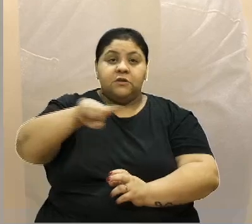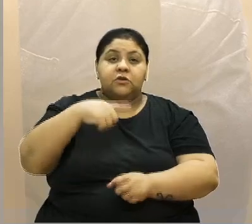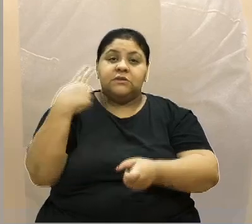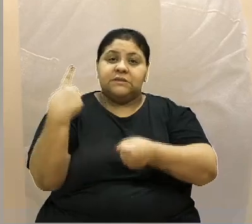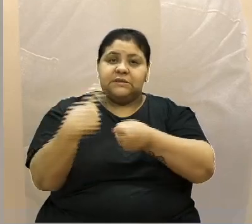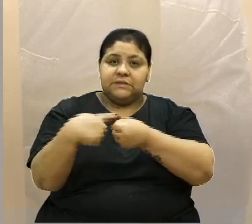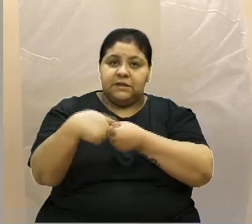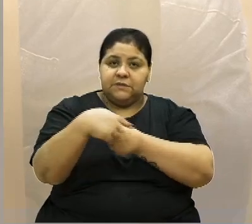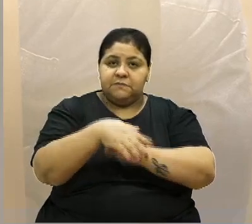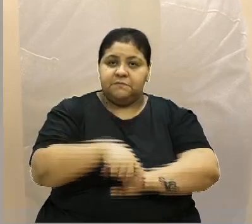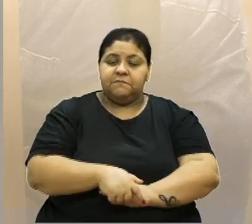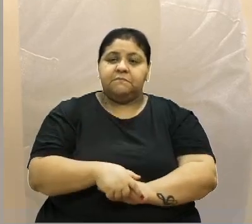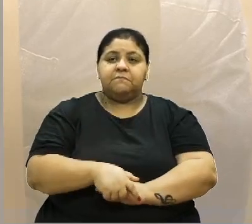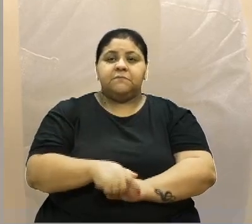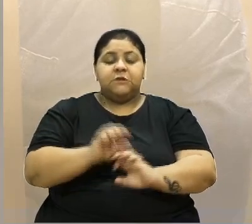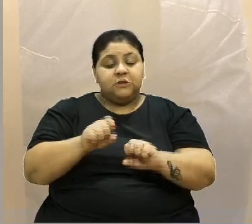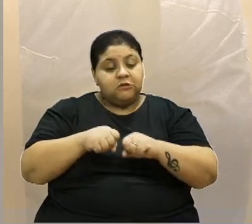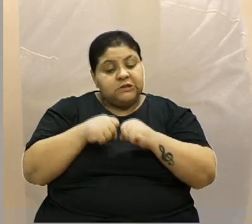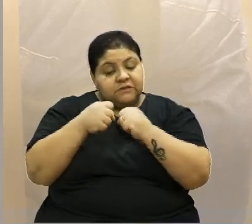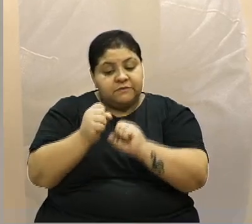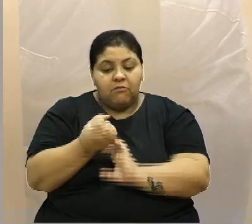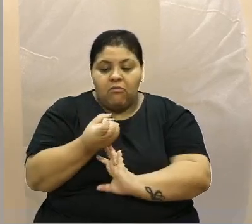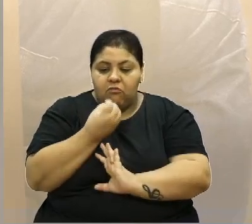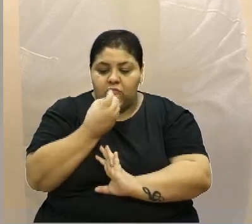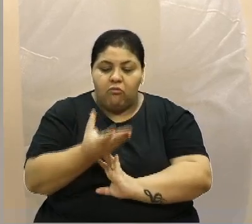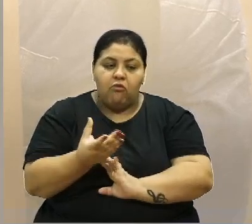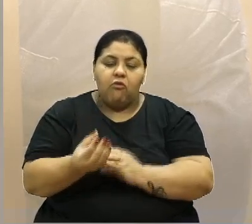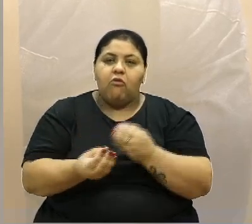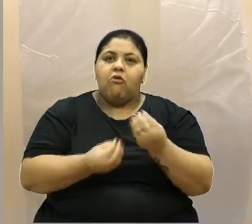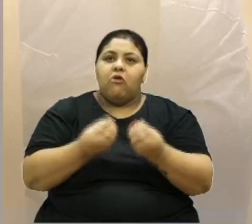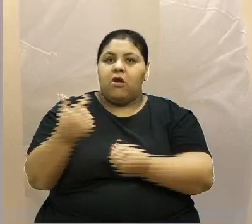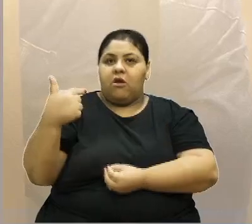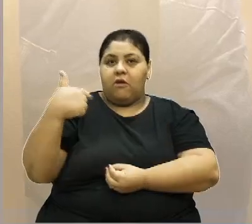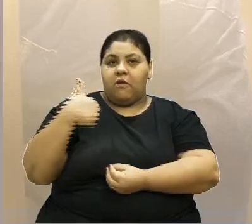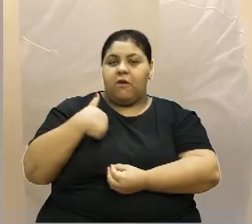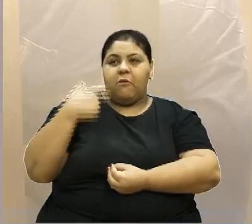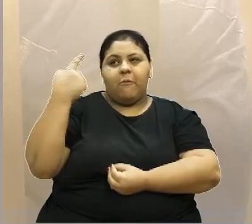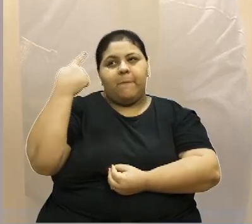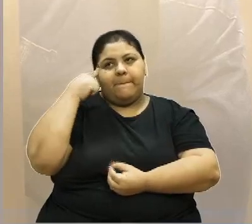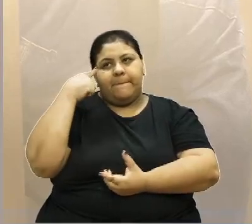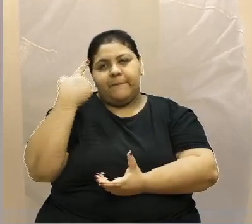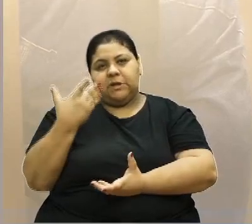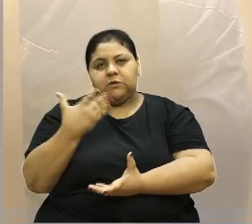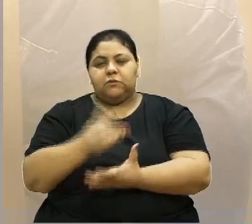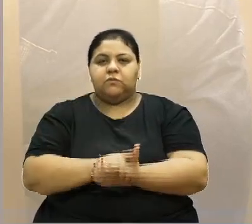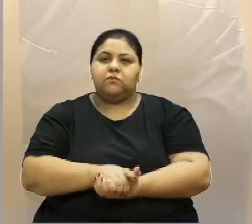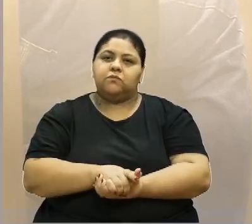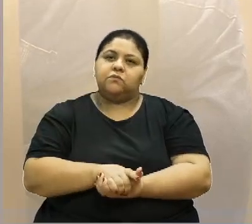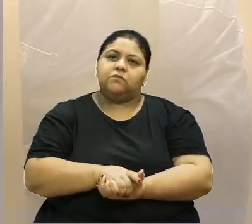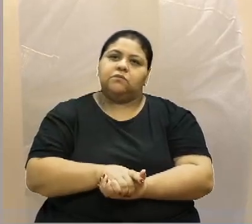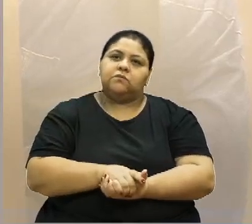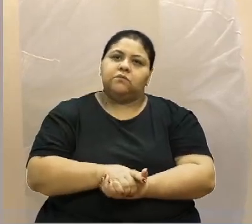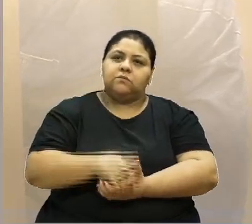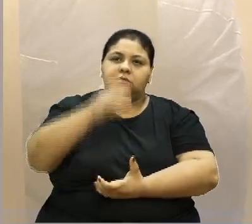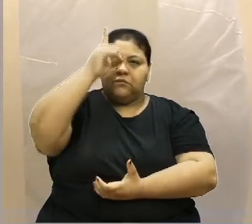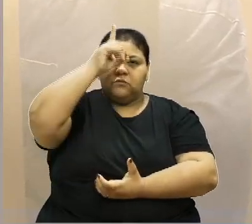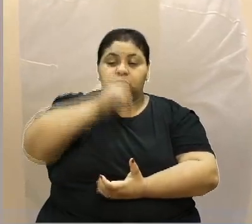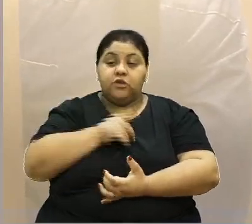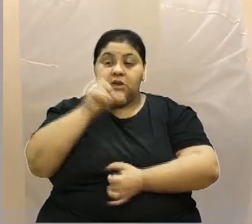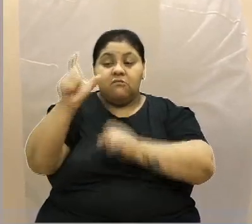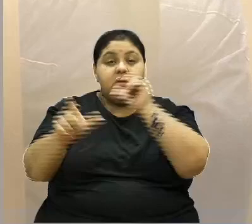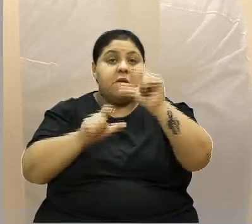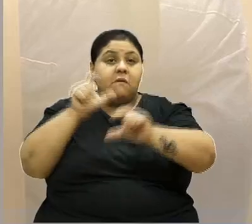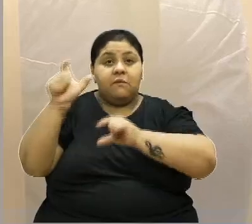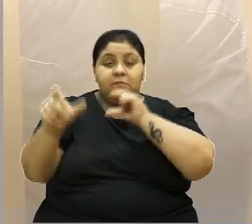cidade, o senhor defendeu bem aquilo que eu penso, os direitos das